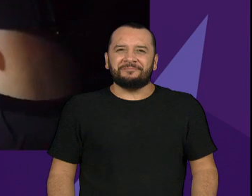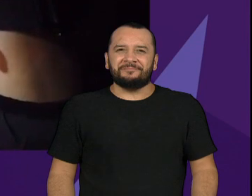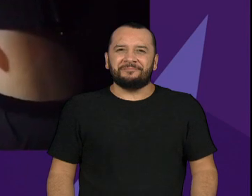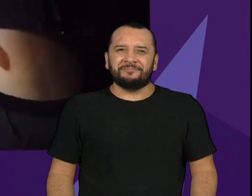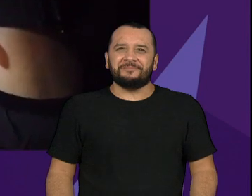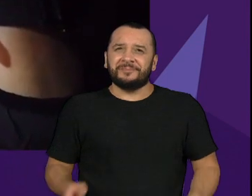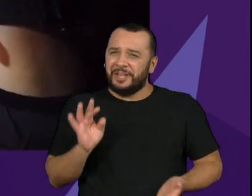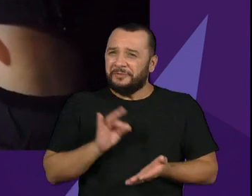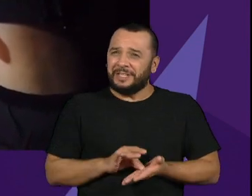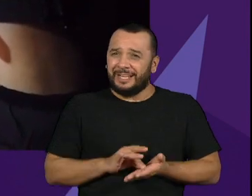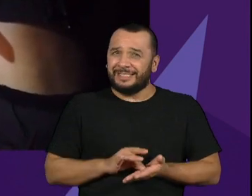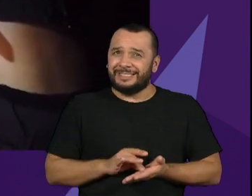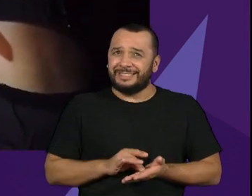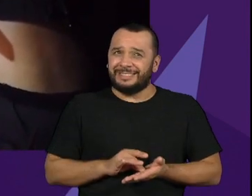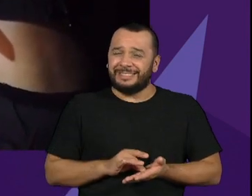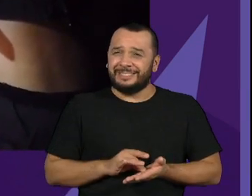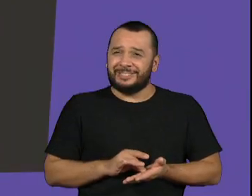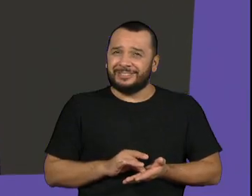É verdade isso?